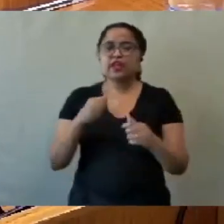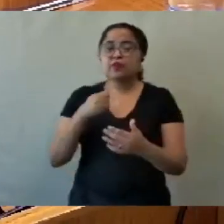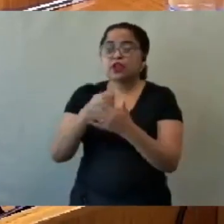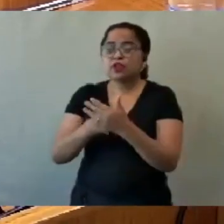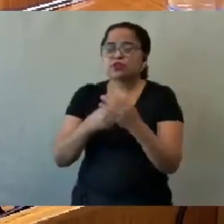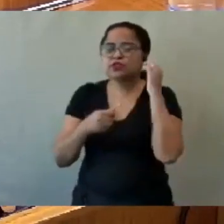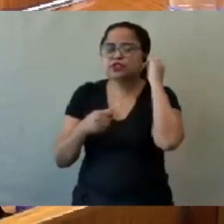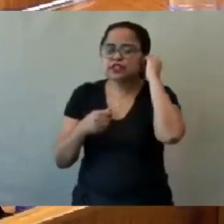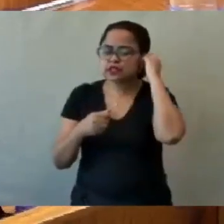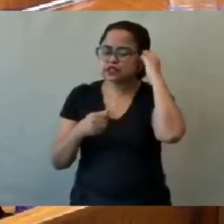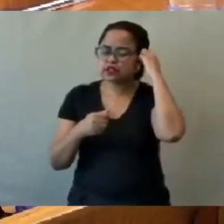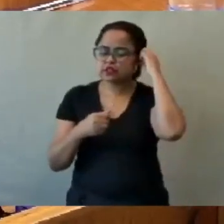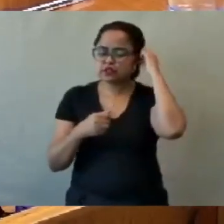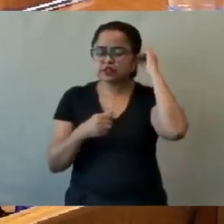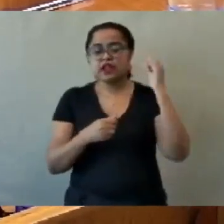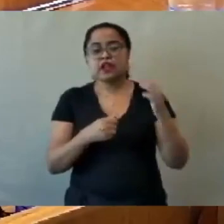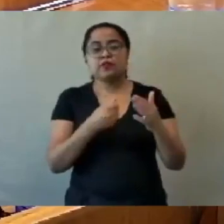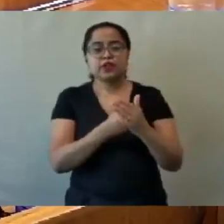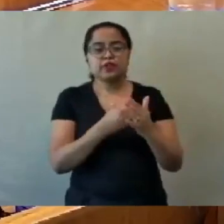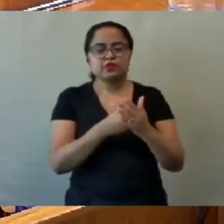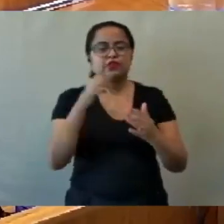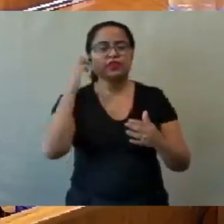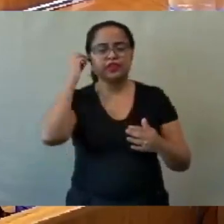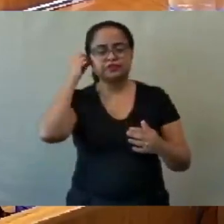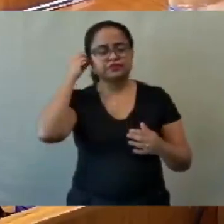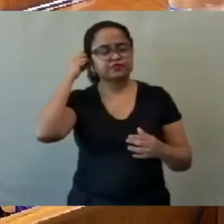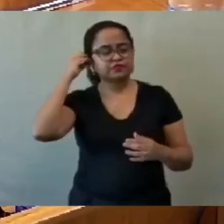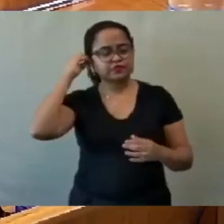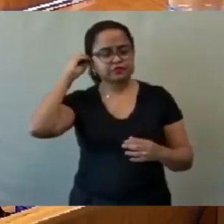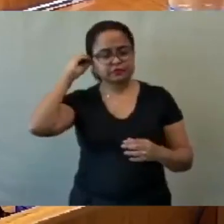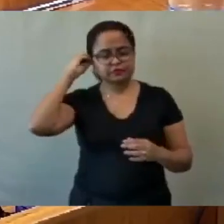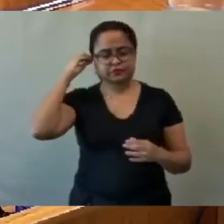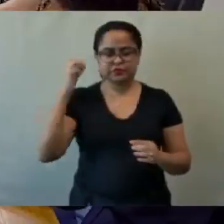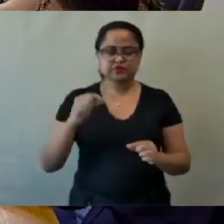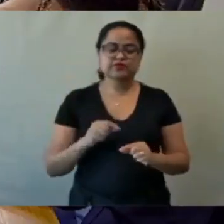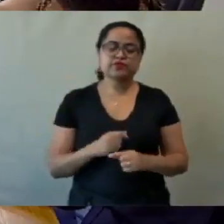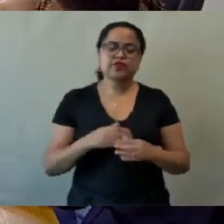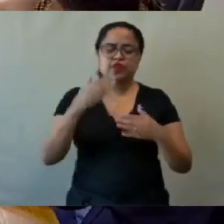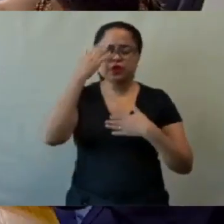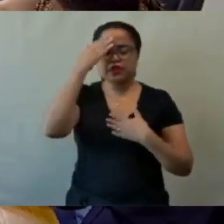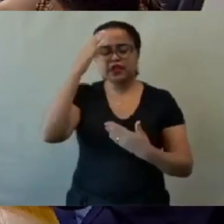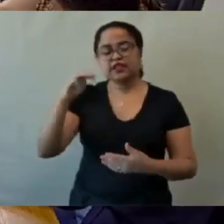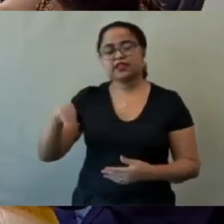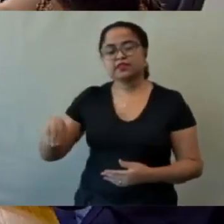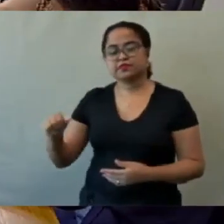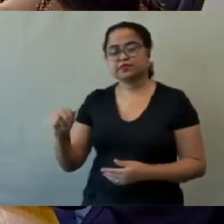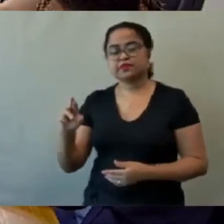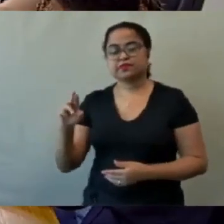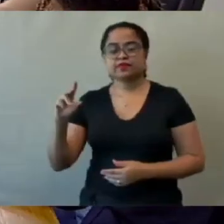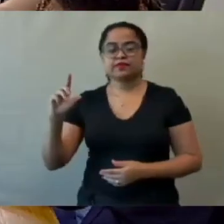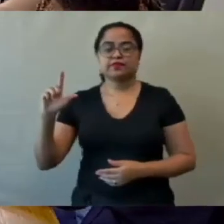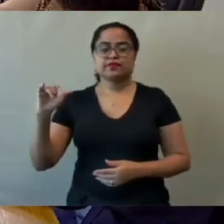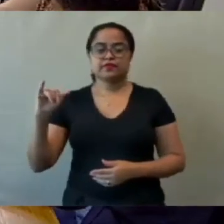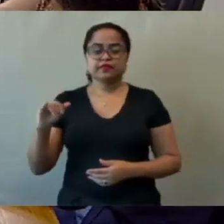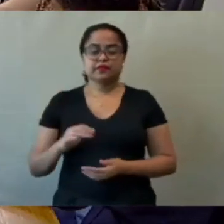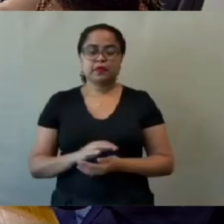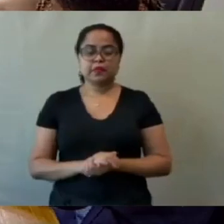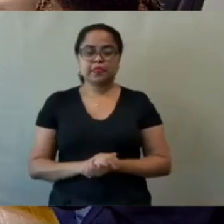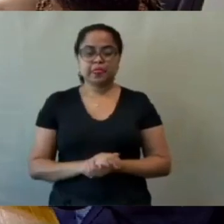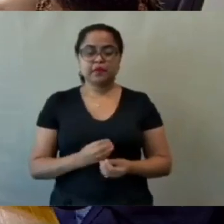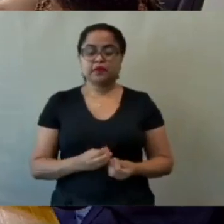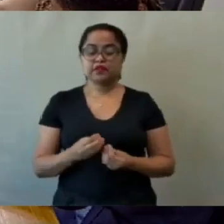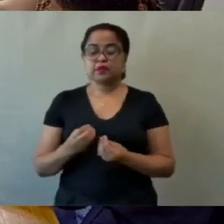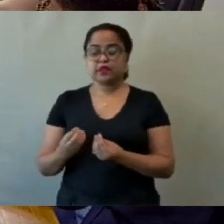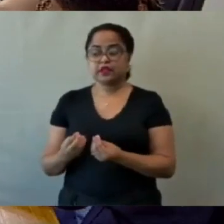Estamos juntas. Muito obrigada, viu, vereadora? Obrigada, professora Marli. Vou passar a palavra agora,